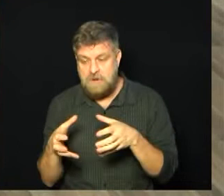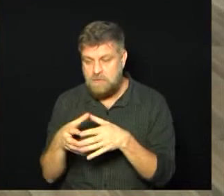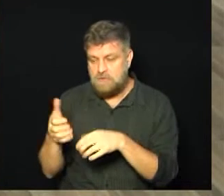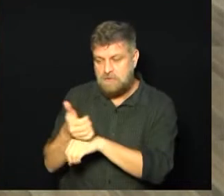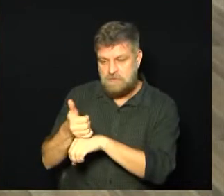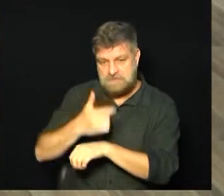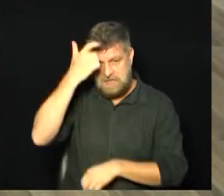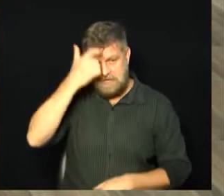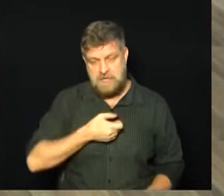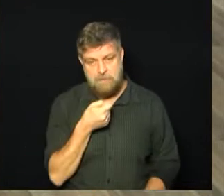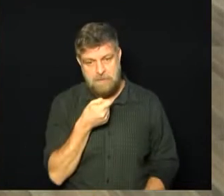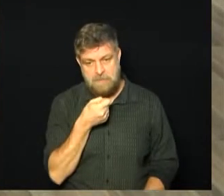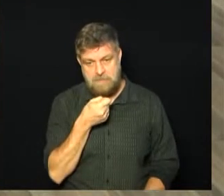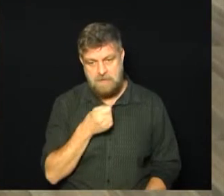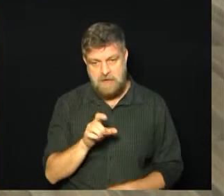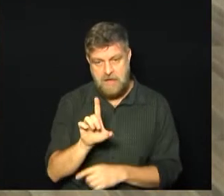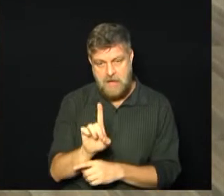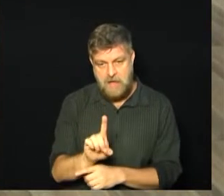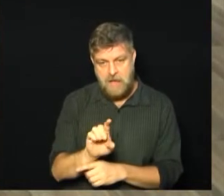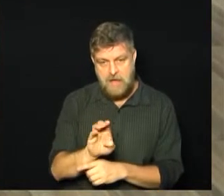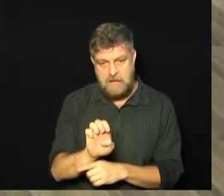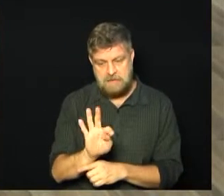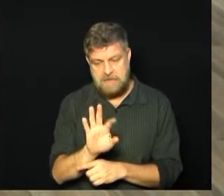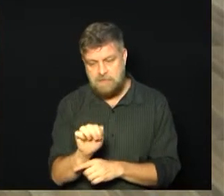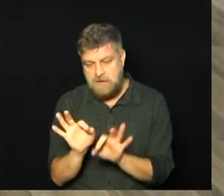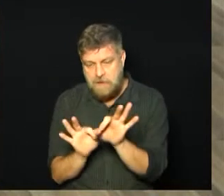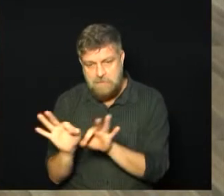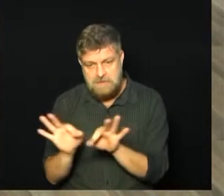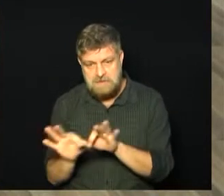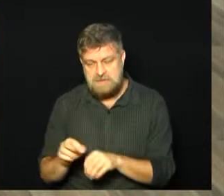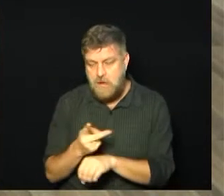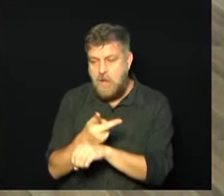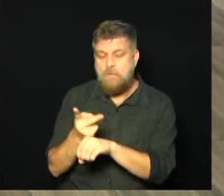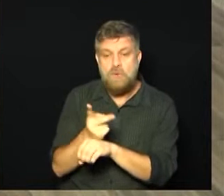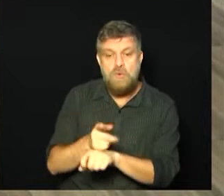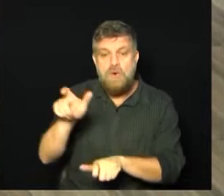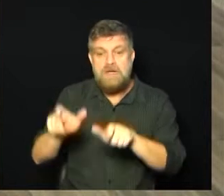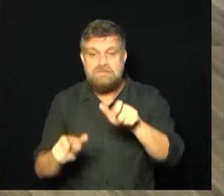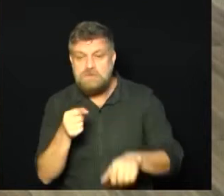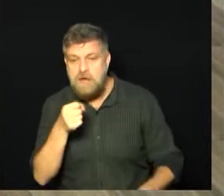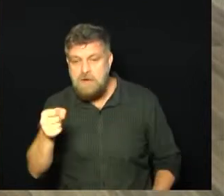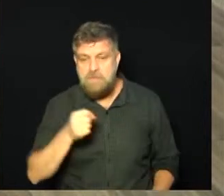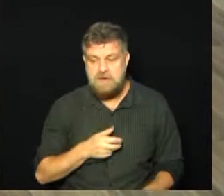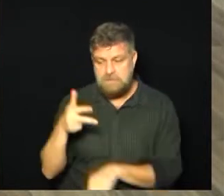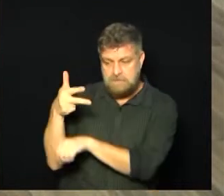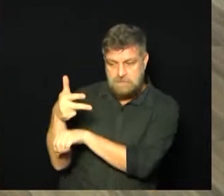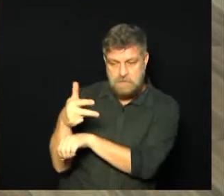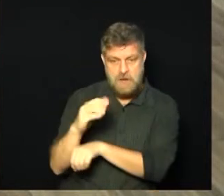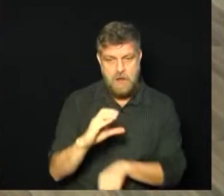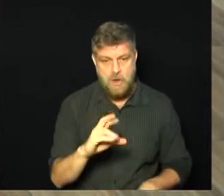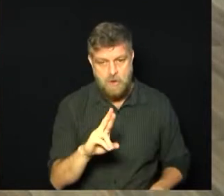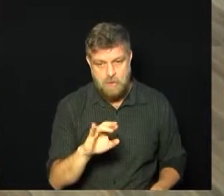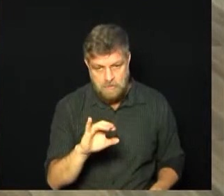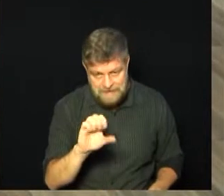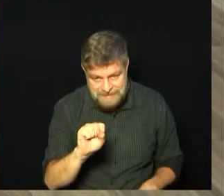Eu fiz a reportagem, a Débora Martins fez toda a produção, foi atrás dos personagens. O Cristiano Ribas, que filmou com